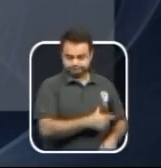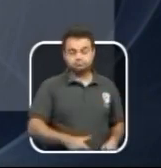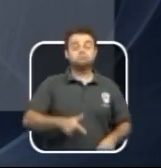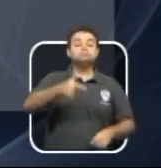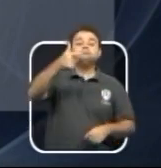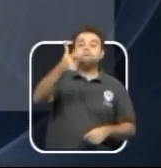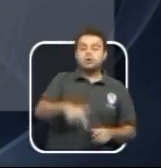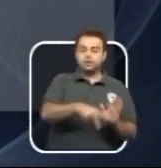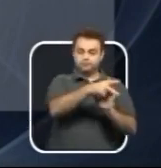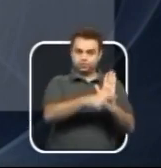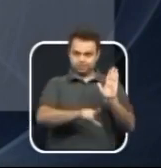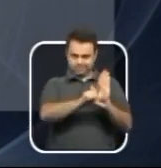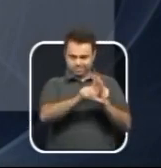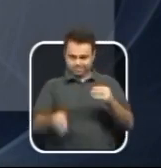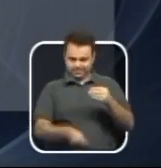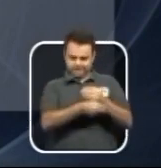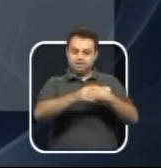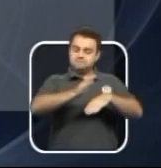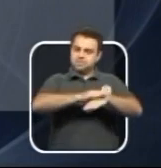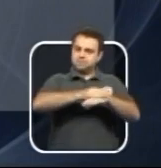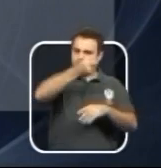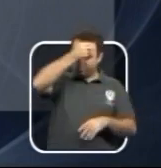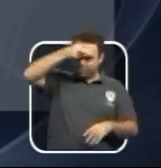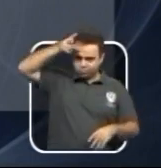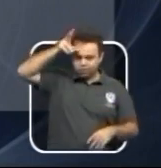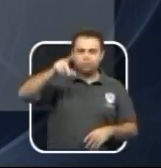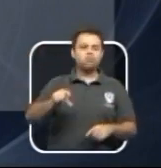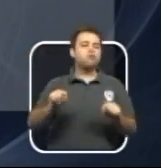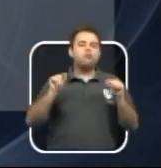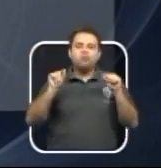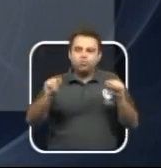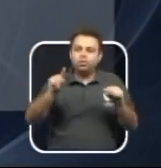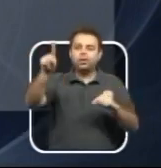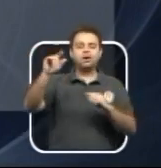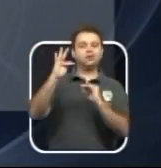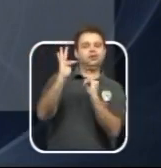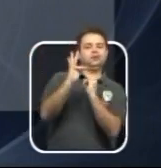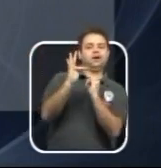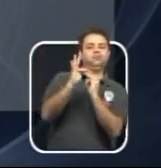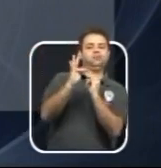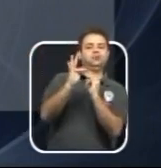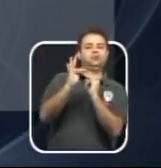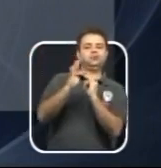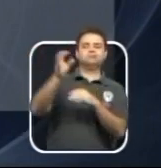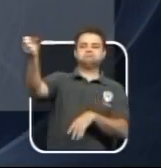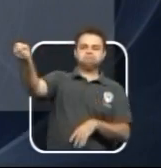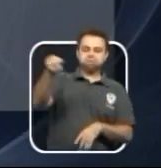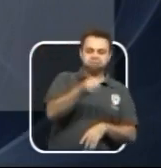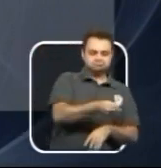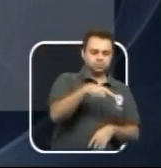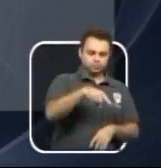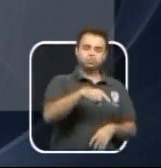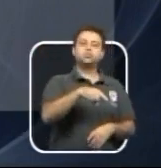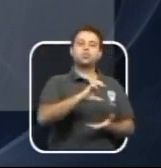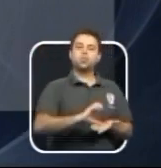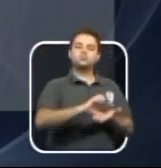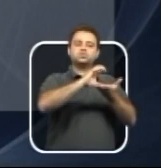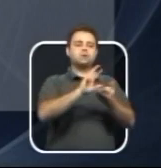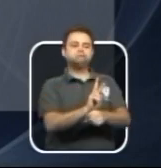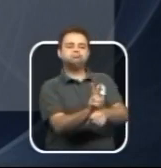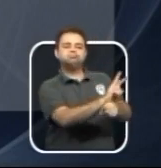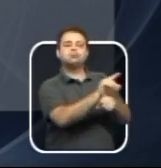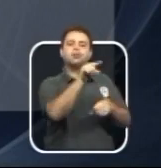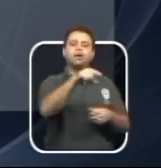do projeto de lei complementar do Executivo, que inclui representante do Instituto Federal no Conselho Gestor do Parque